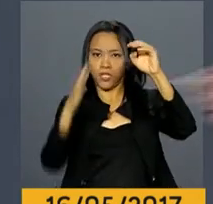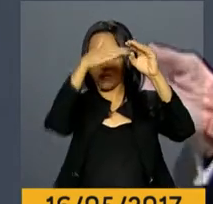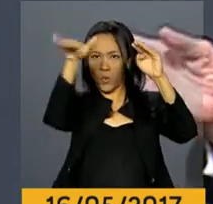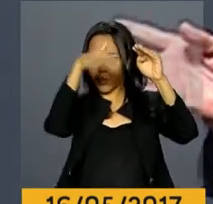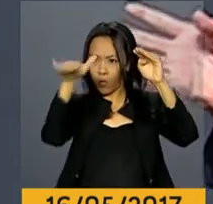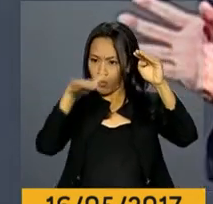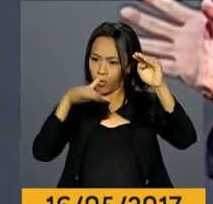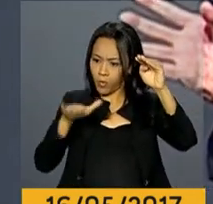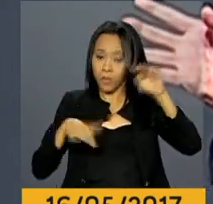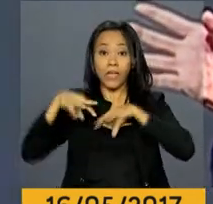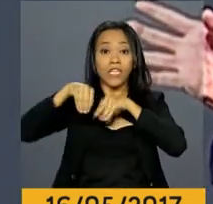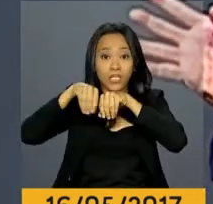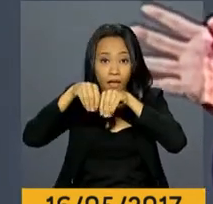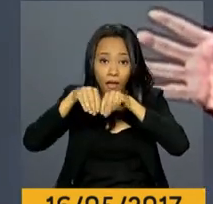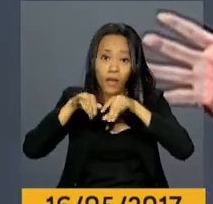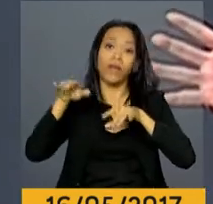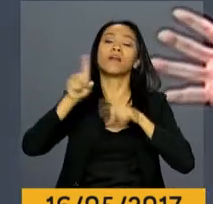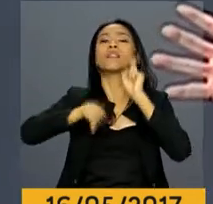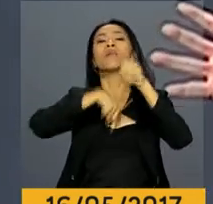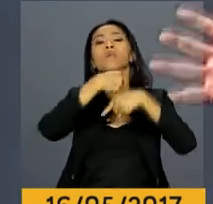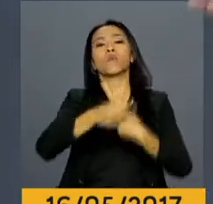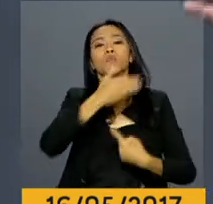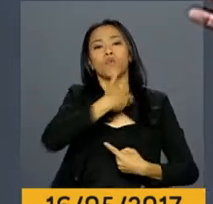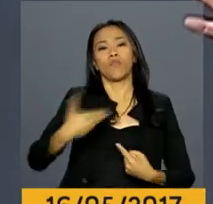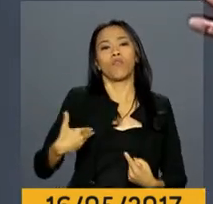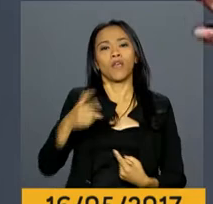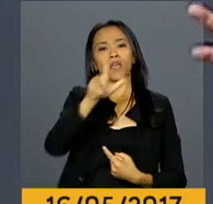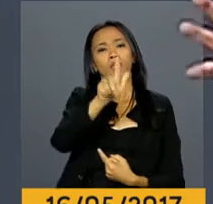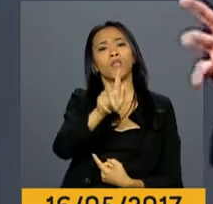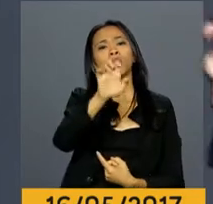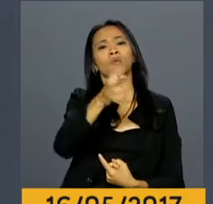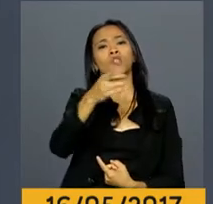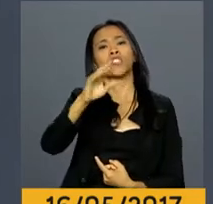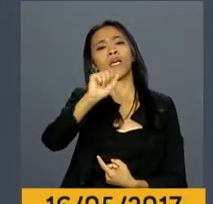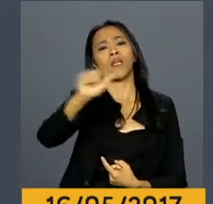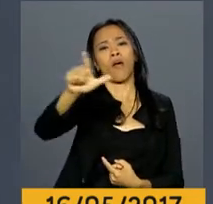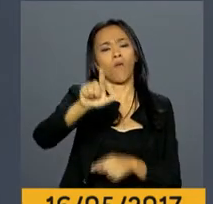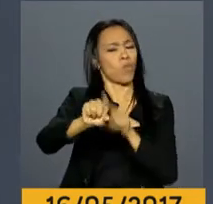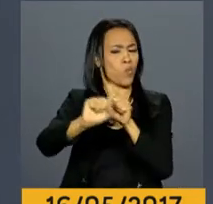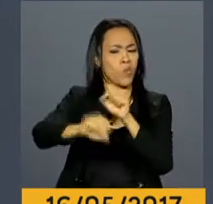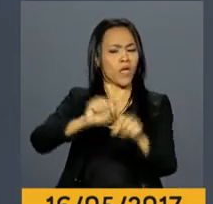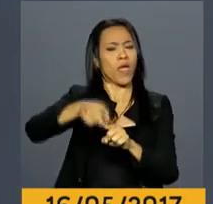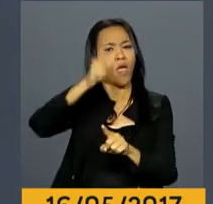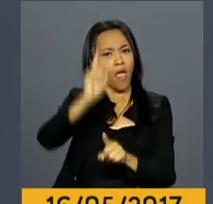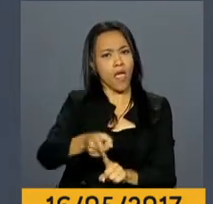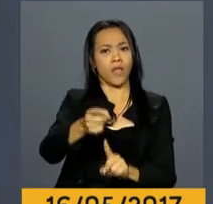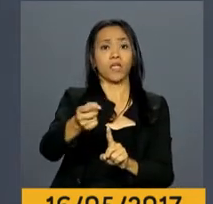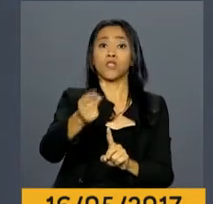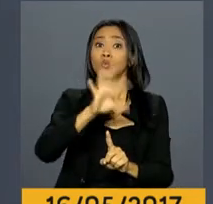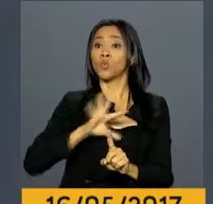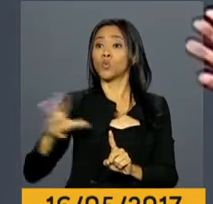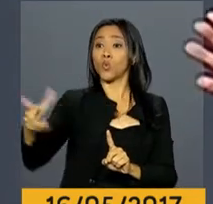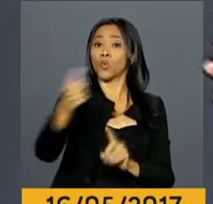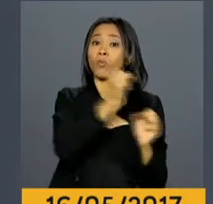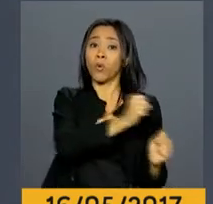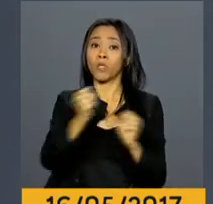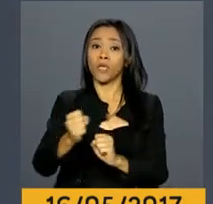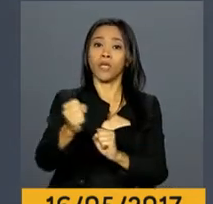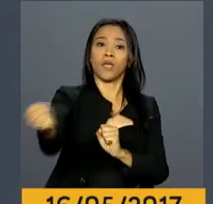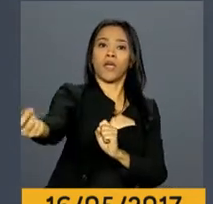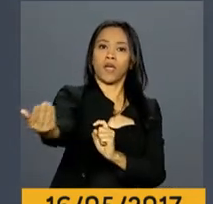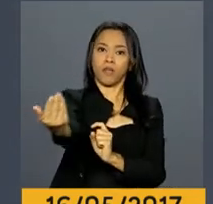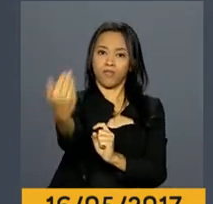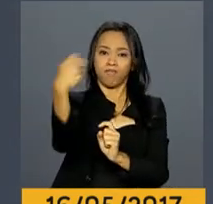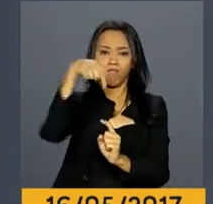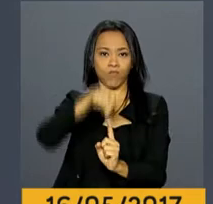tinha o governo geral. Isso no Brasil colônia. O que era o governo geral? Era a centralização dos poderes. Quando nós